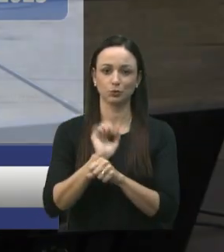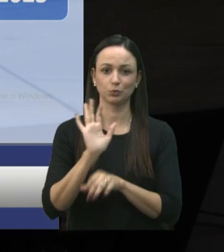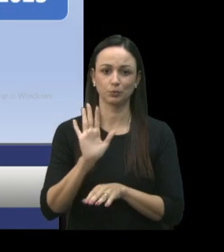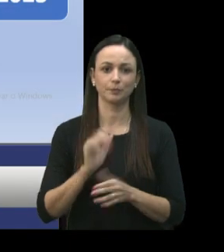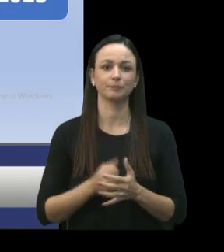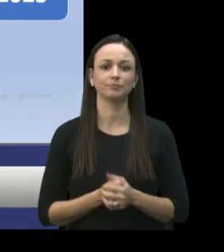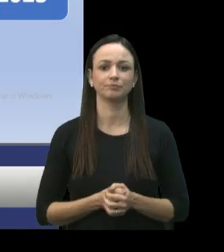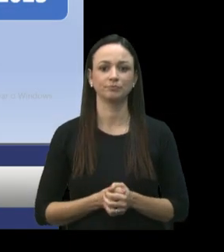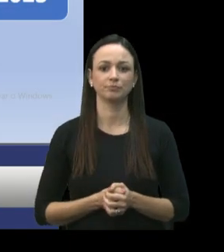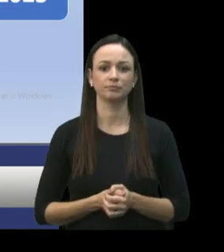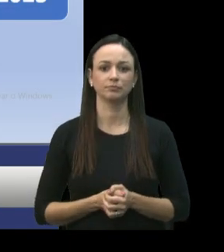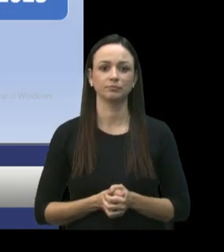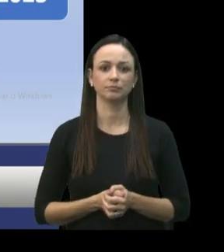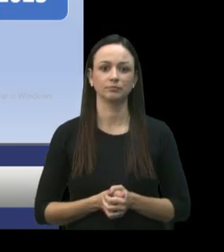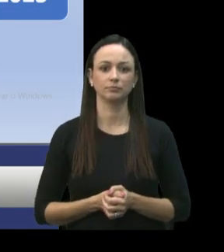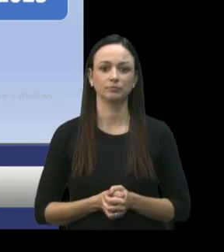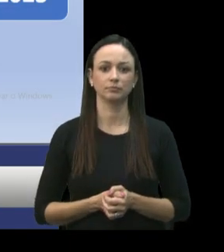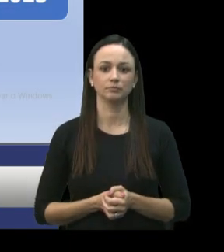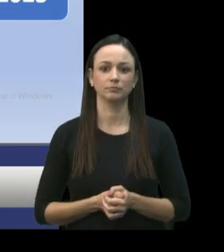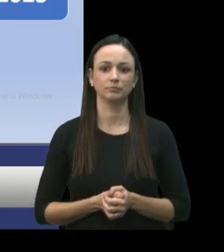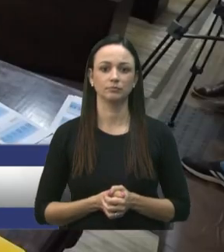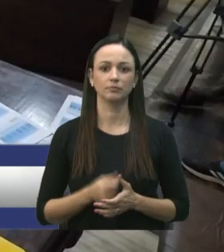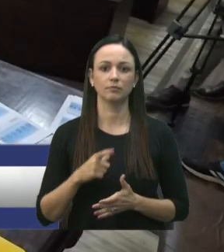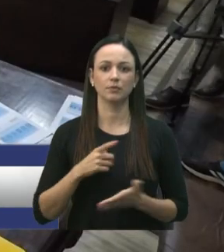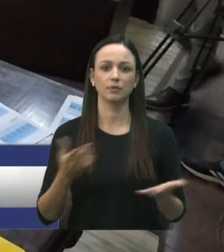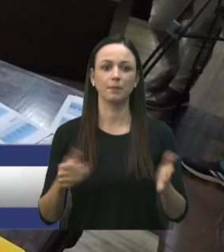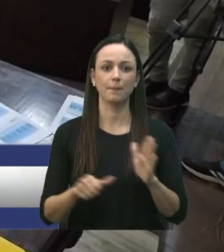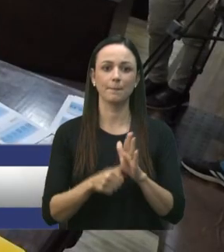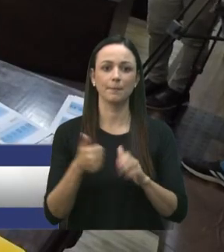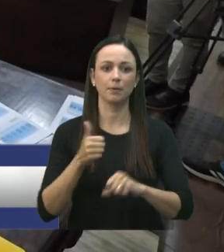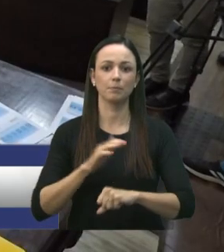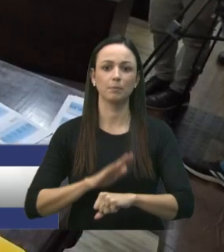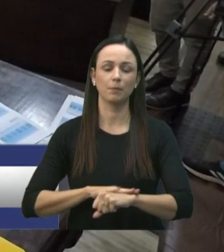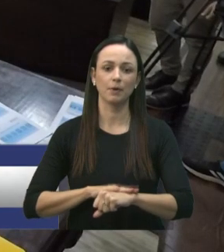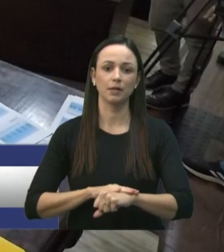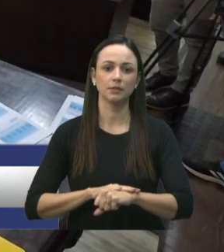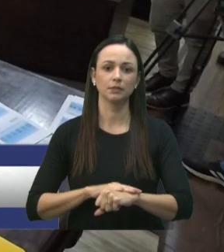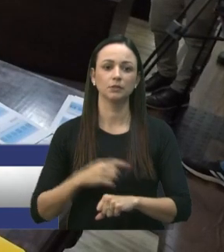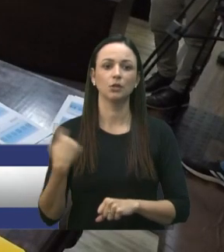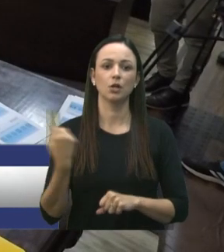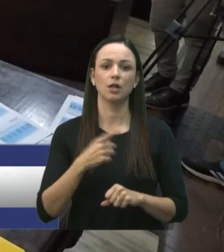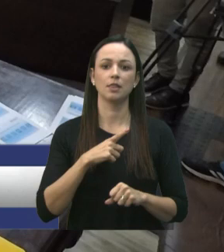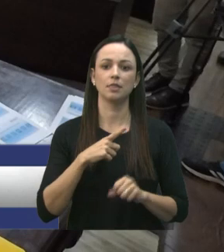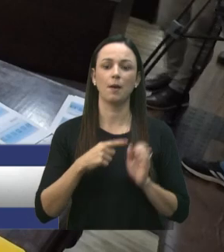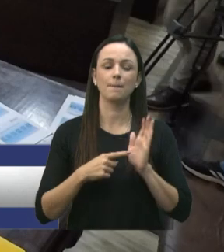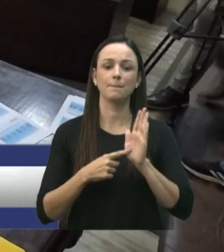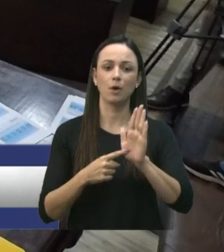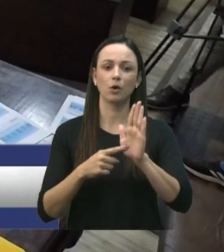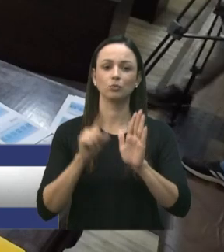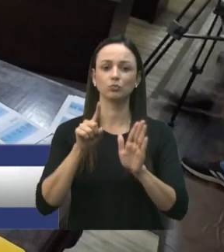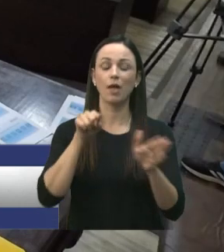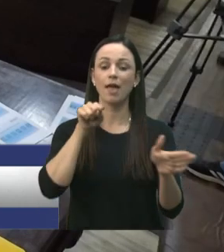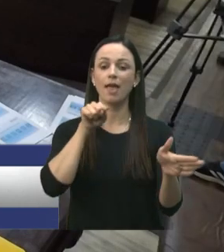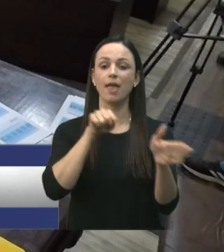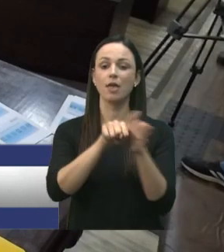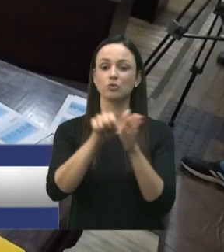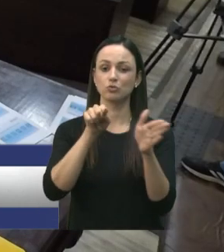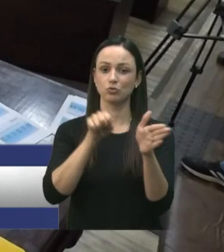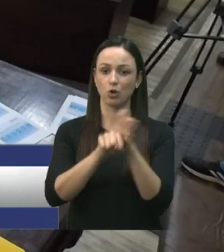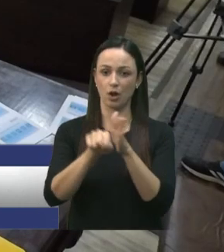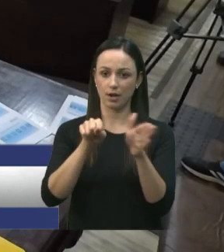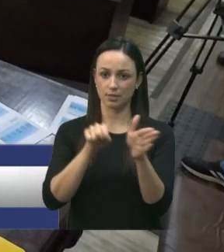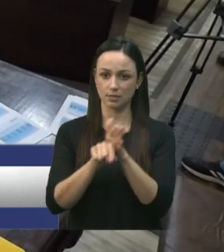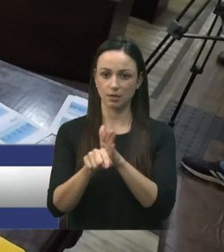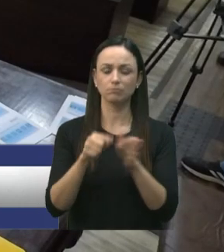momento. Nós criamos um primeiro momento, que nós estamos acompanhando, um questionário para ouvir